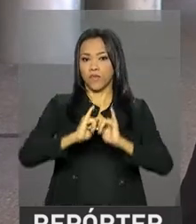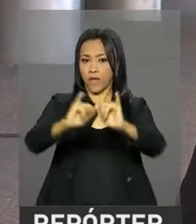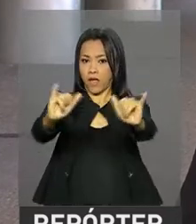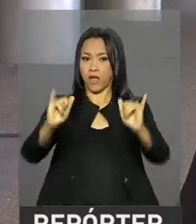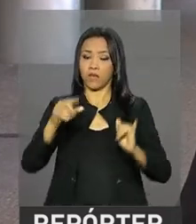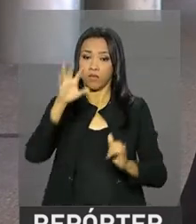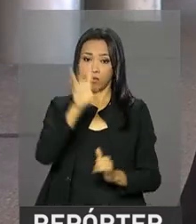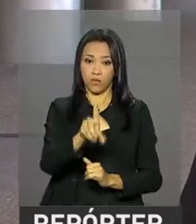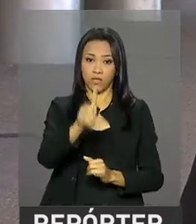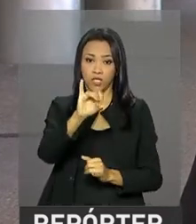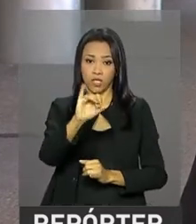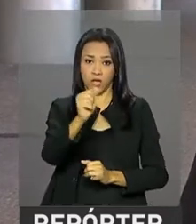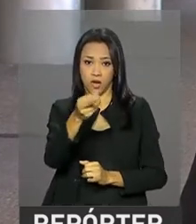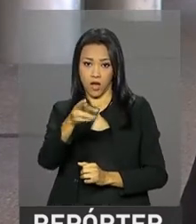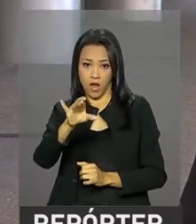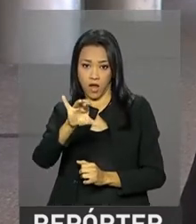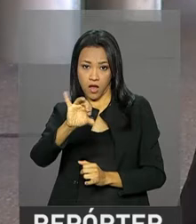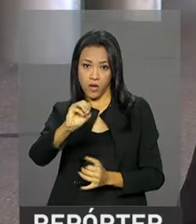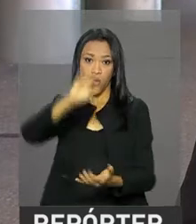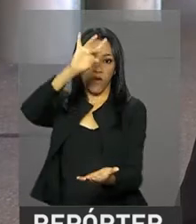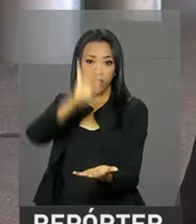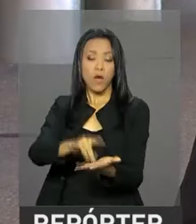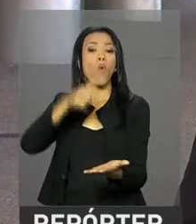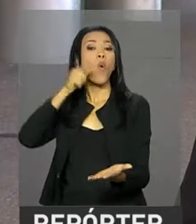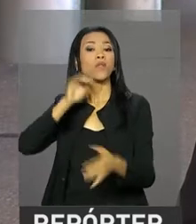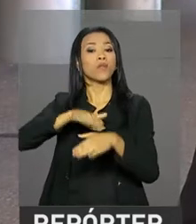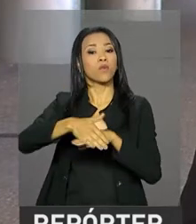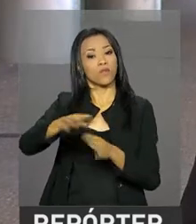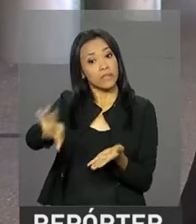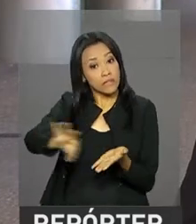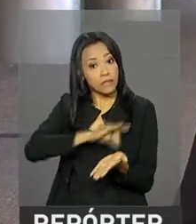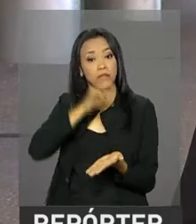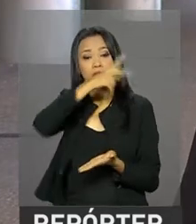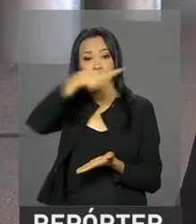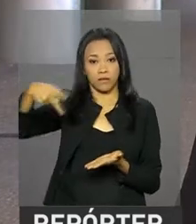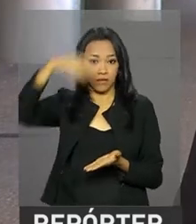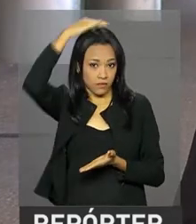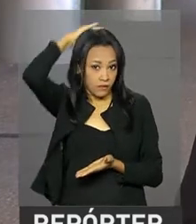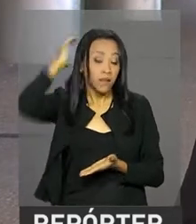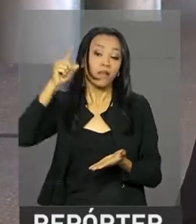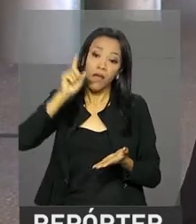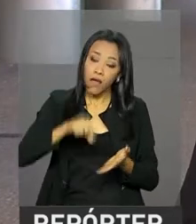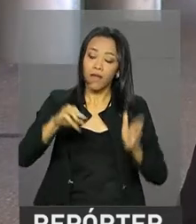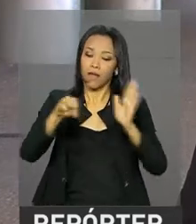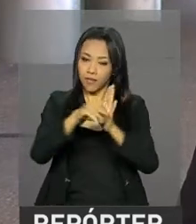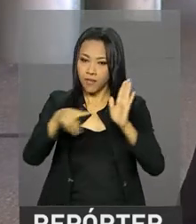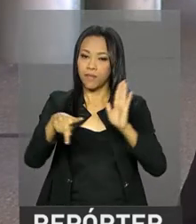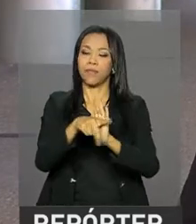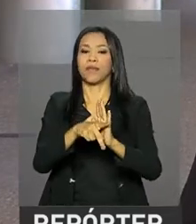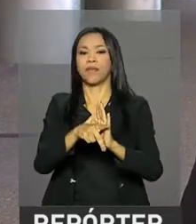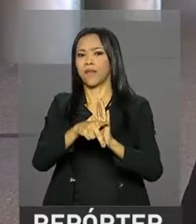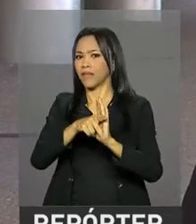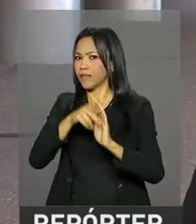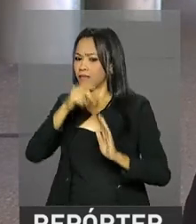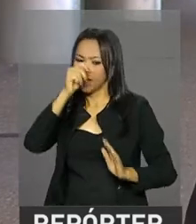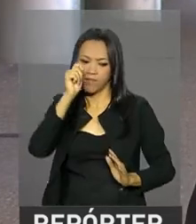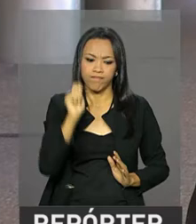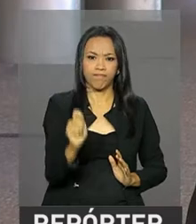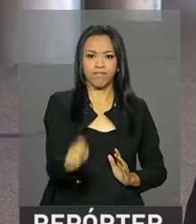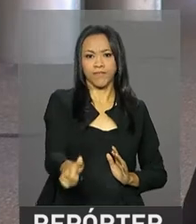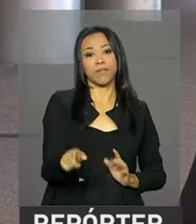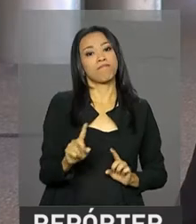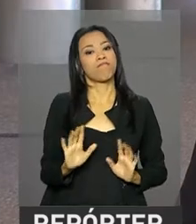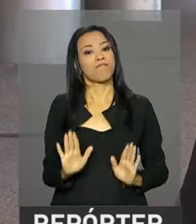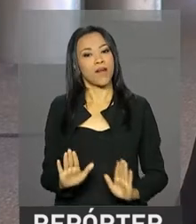havia sido acionada na noite de ontem pelo presidente michel temer como medida provisória tem um efeito imediato mas precisa ser